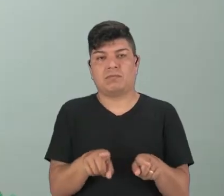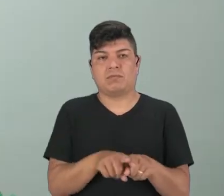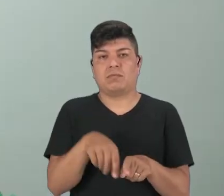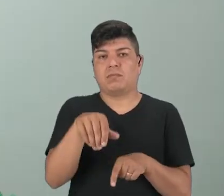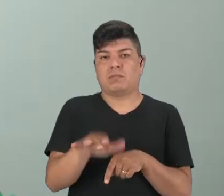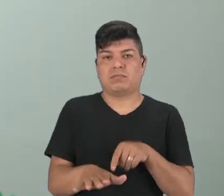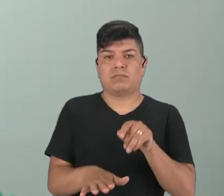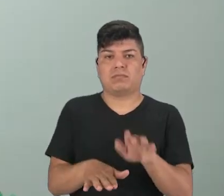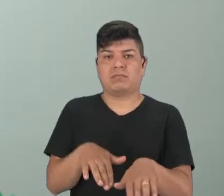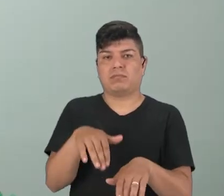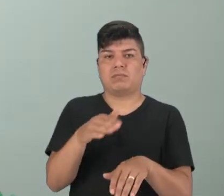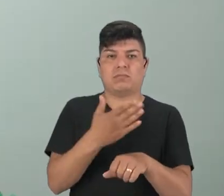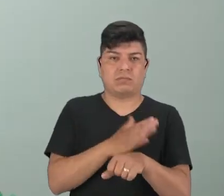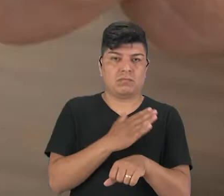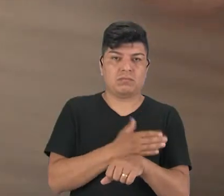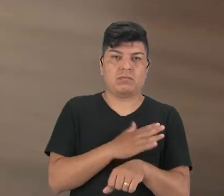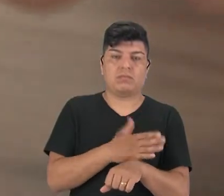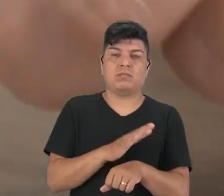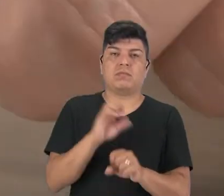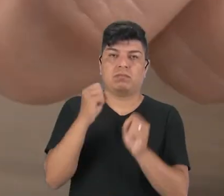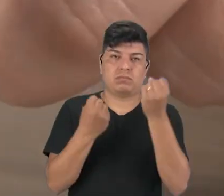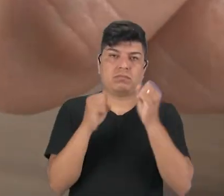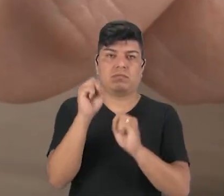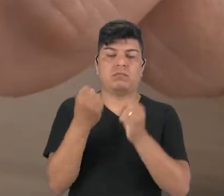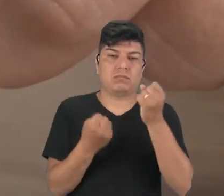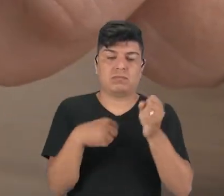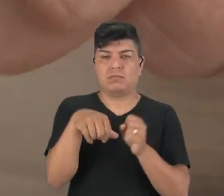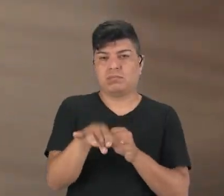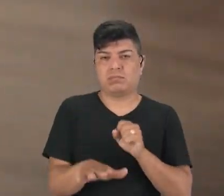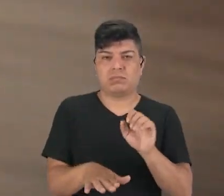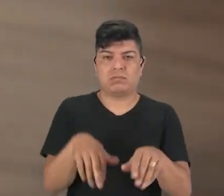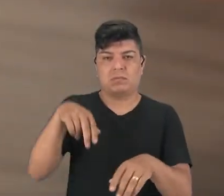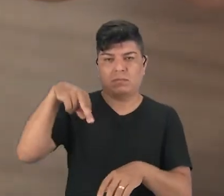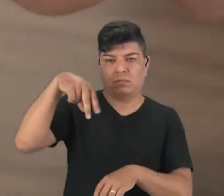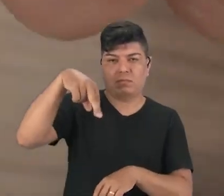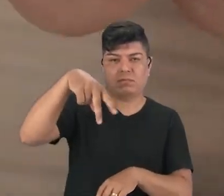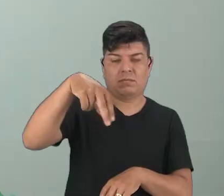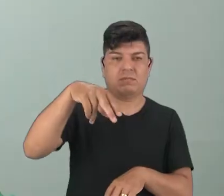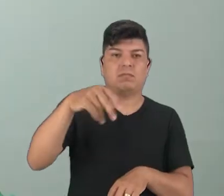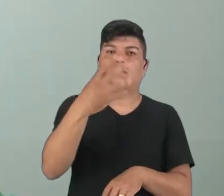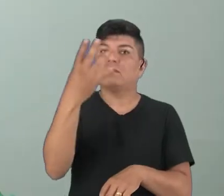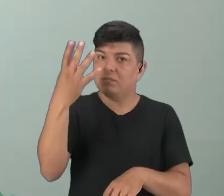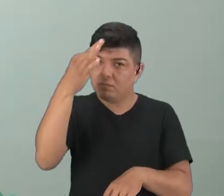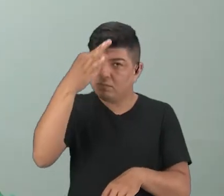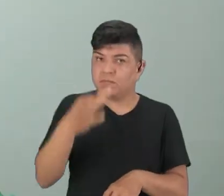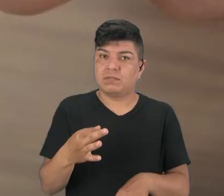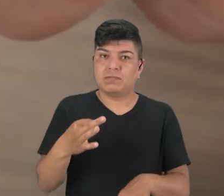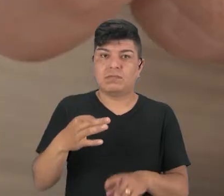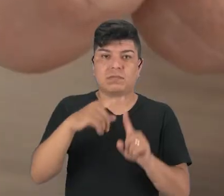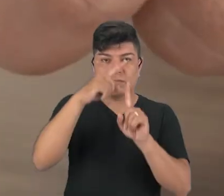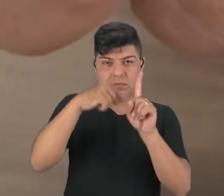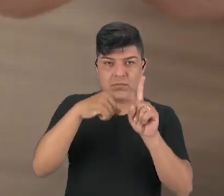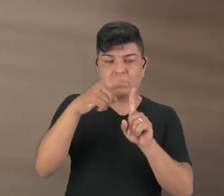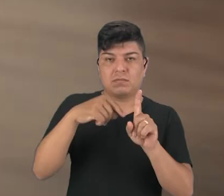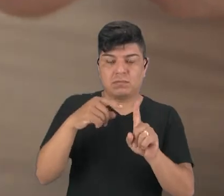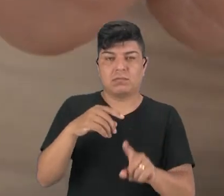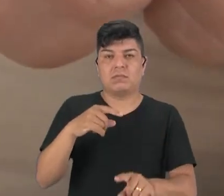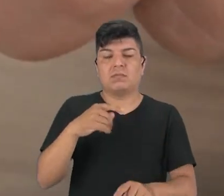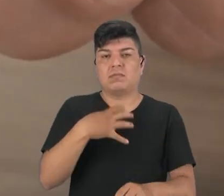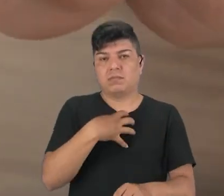quantos passos, né, o treino dela, né, quantos passos ela andou, a temperatura,